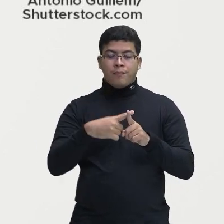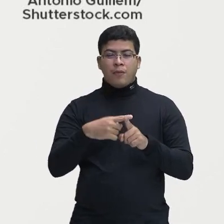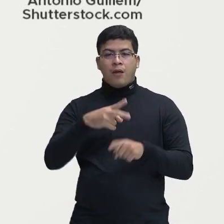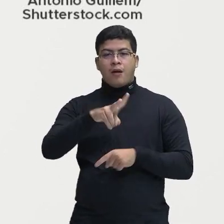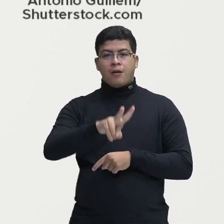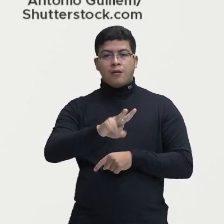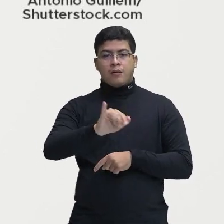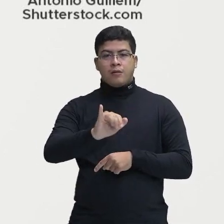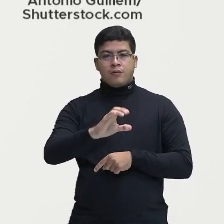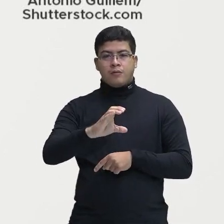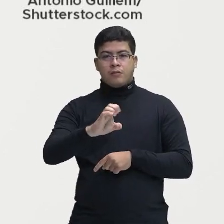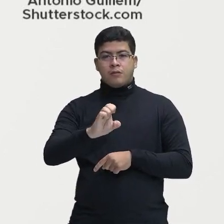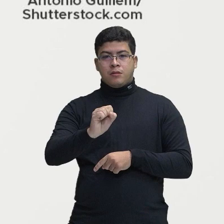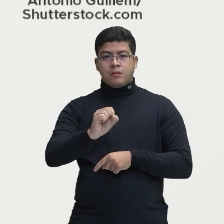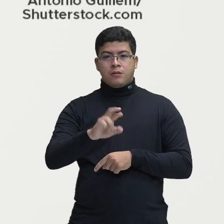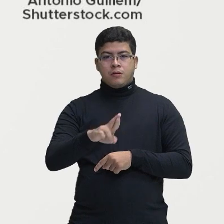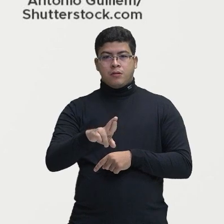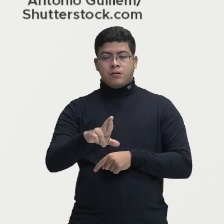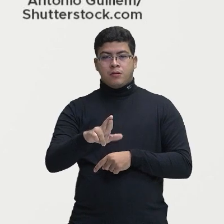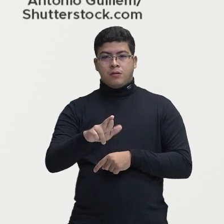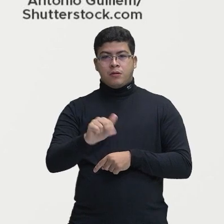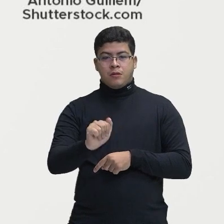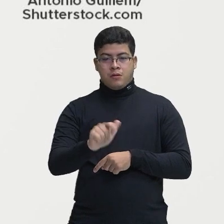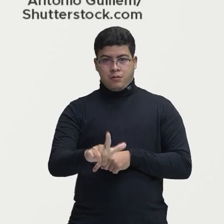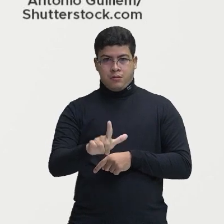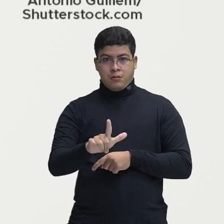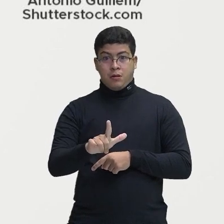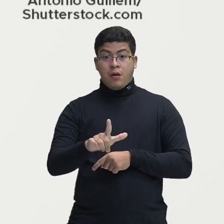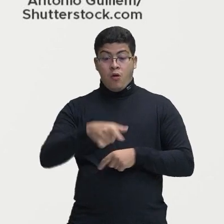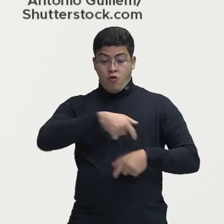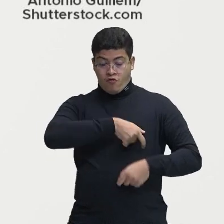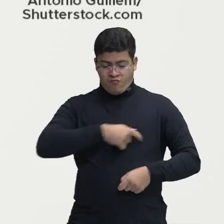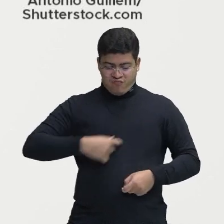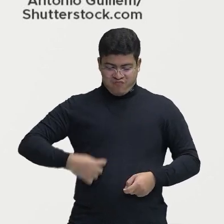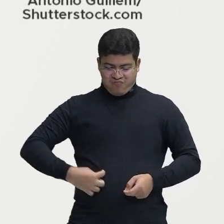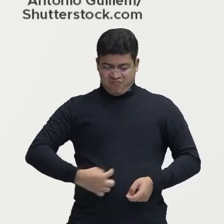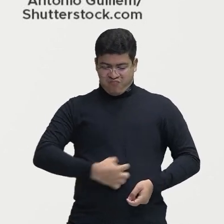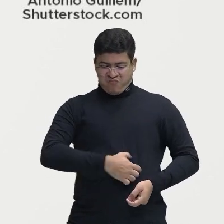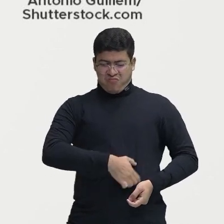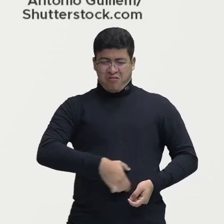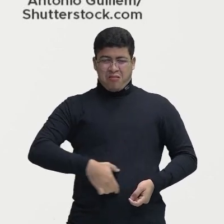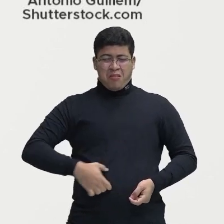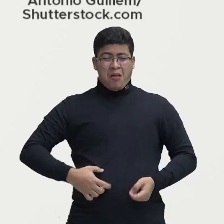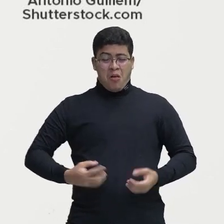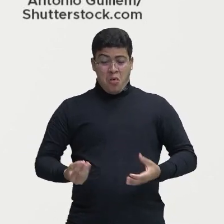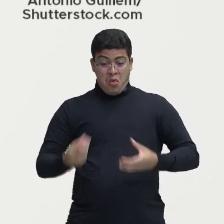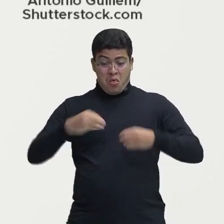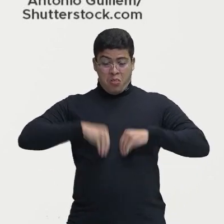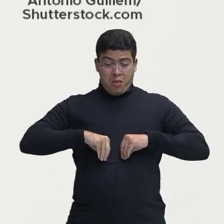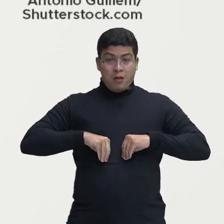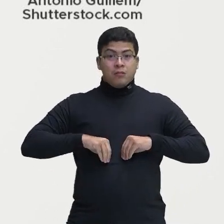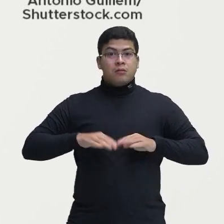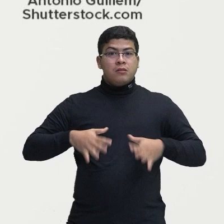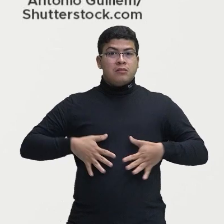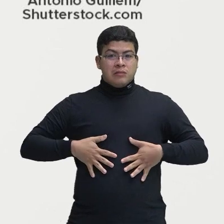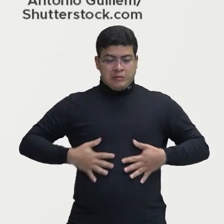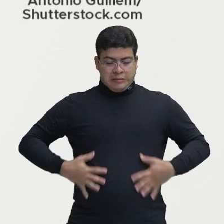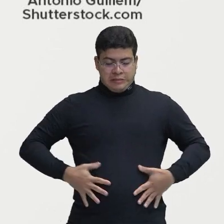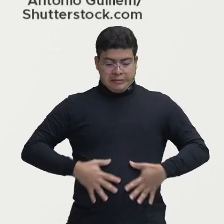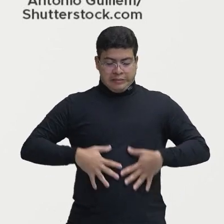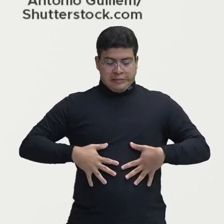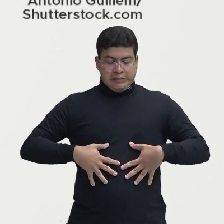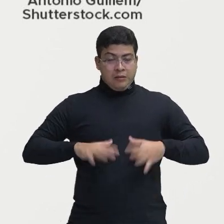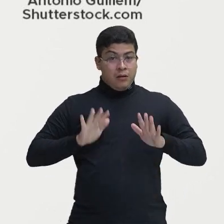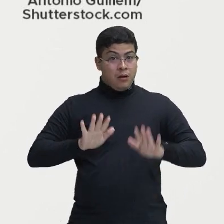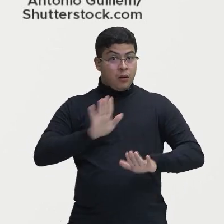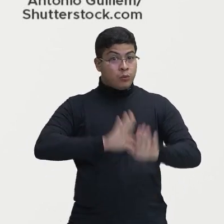visceral, que está relacionada justamente com o quê? Com as vísceras, com os órgãos que fazem parte do nosso corpo, né?